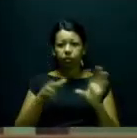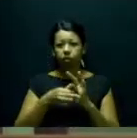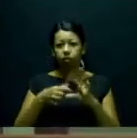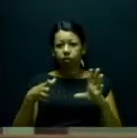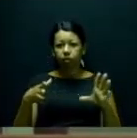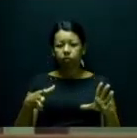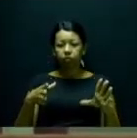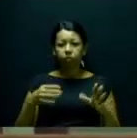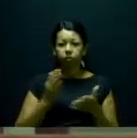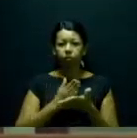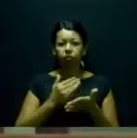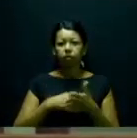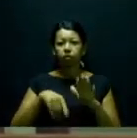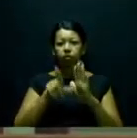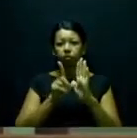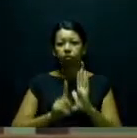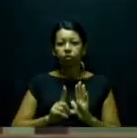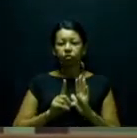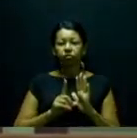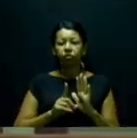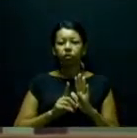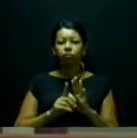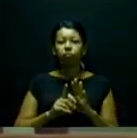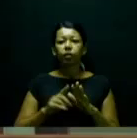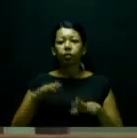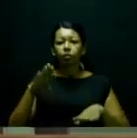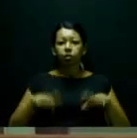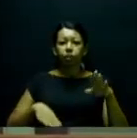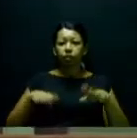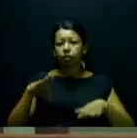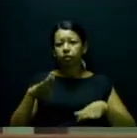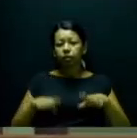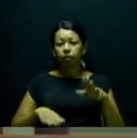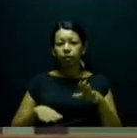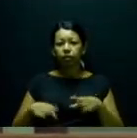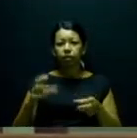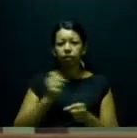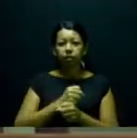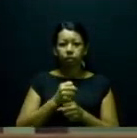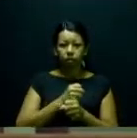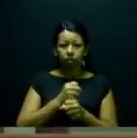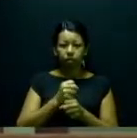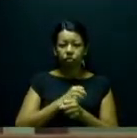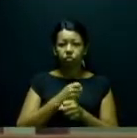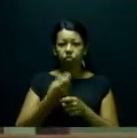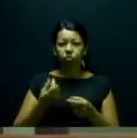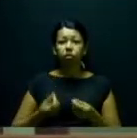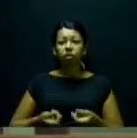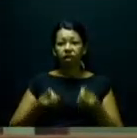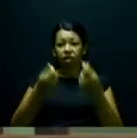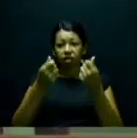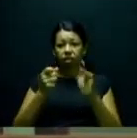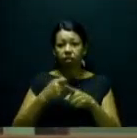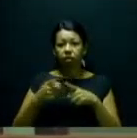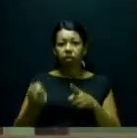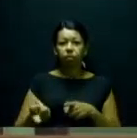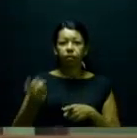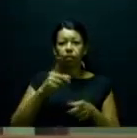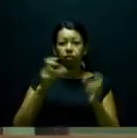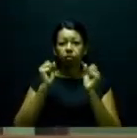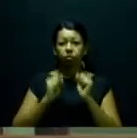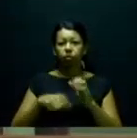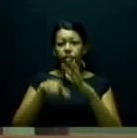vereadores, na divisão legislativa, os balancetes analíticos da receita e da despesa do